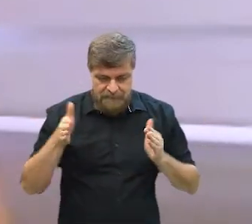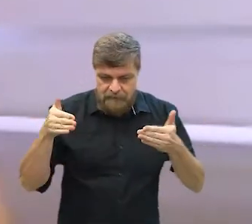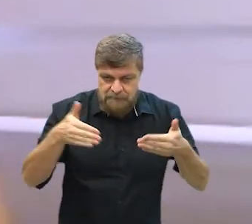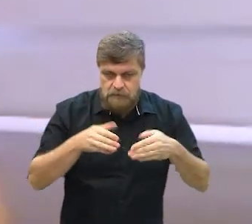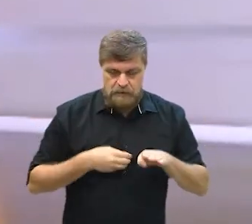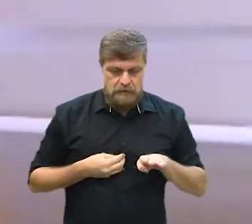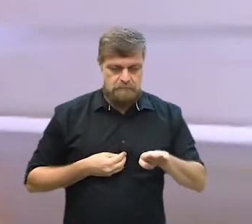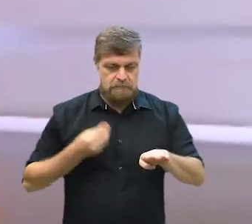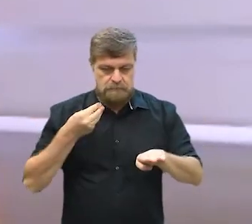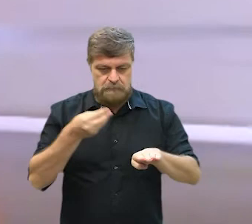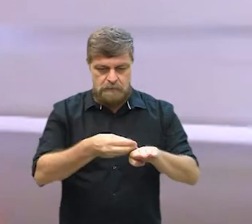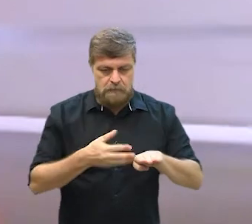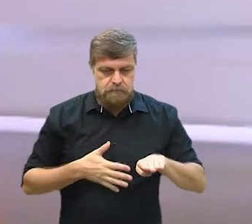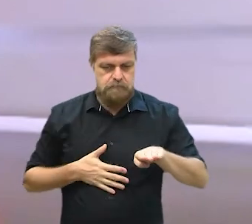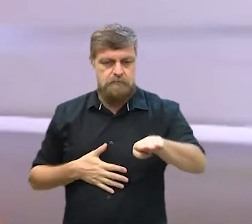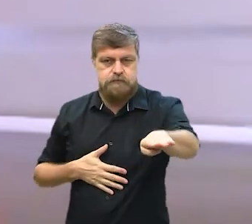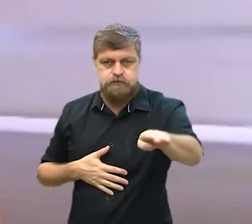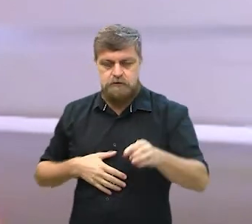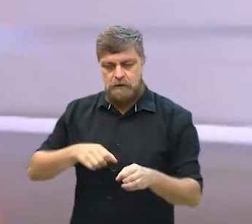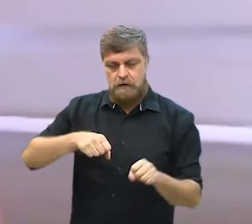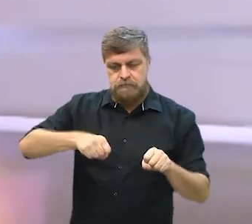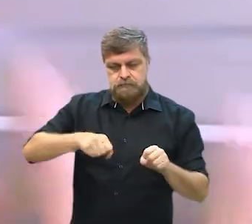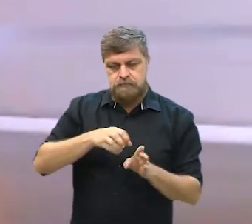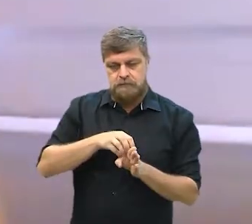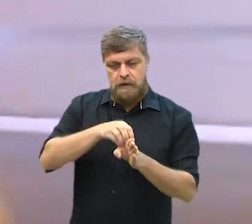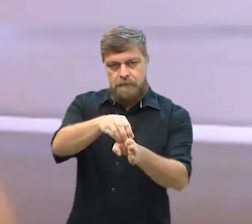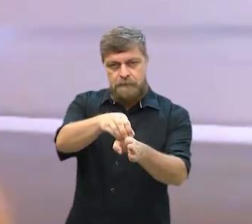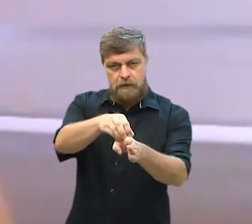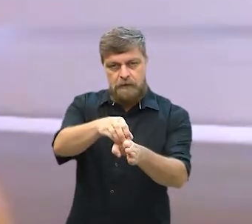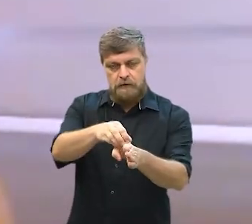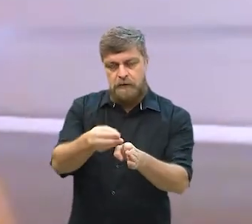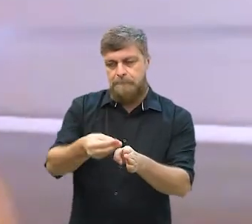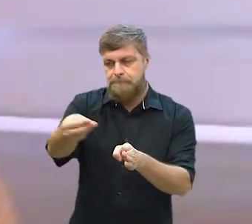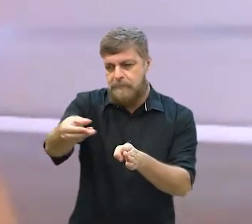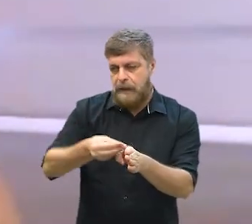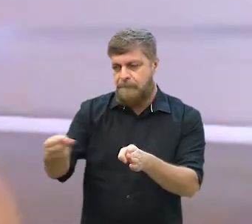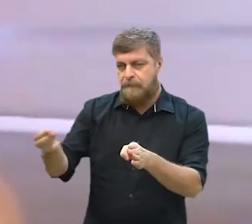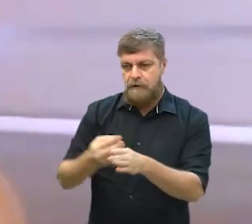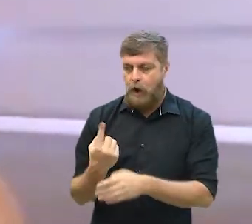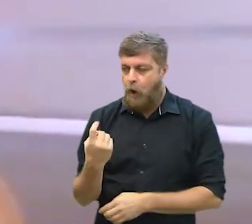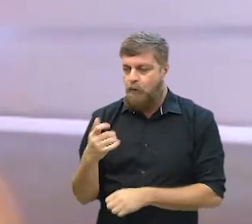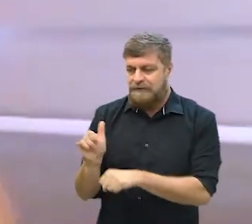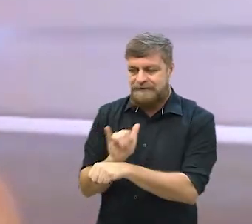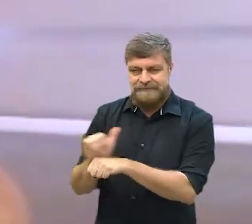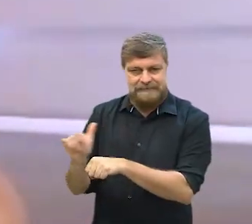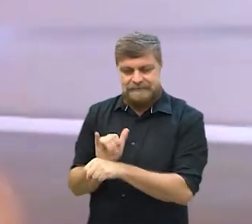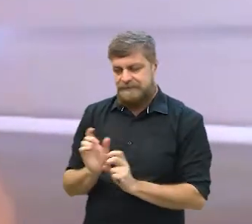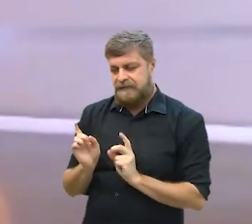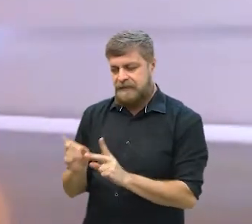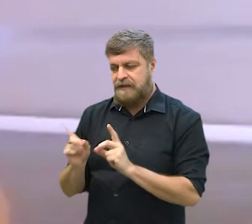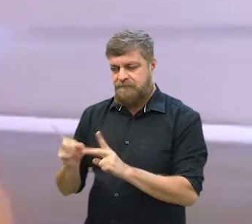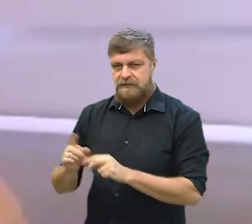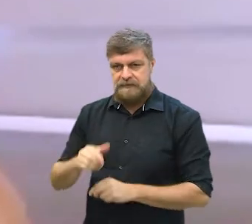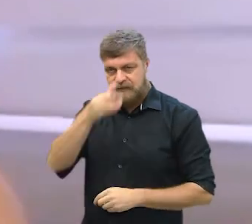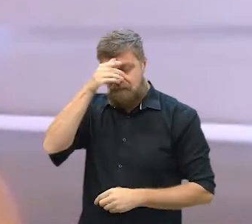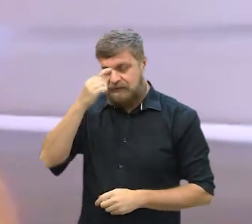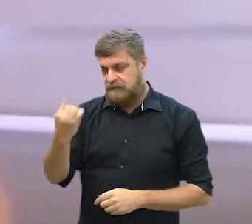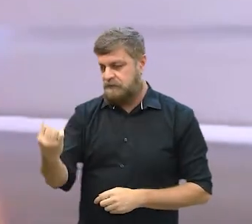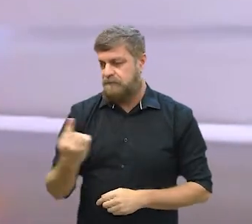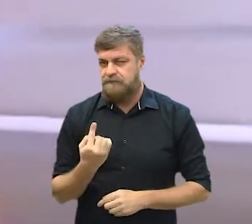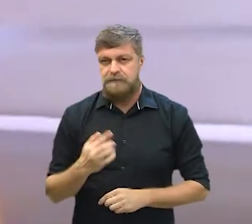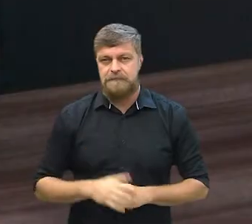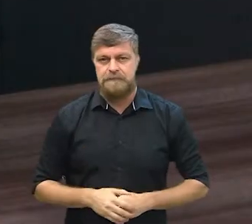precisa investir em retirada, precisa investir nesse take and go. Você não pode mais contar com uma única forma de receber